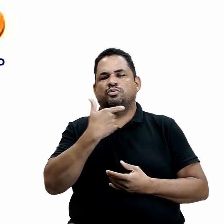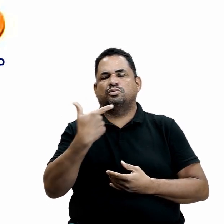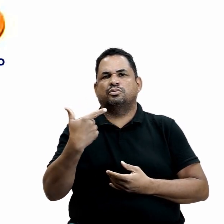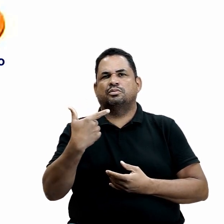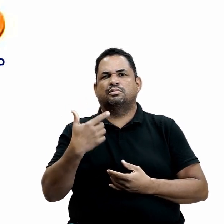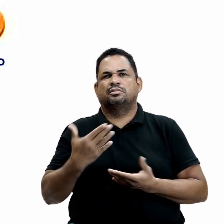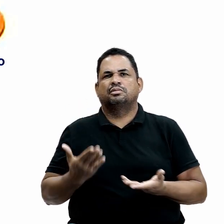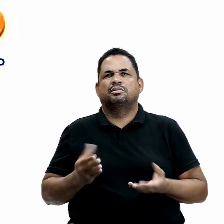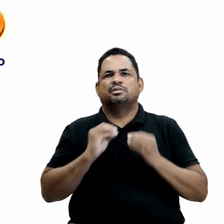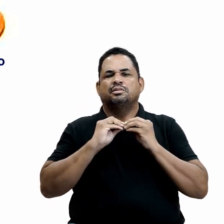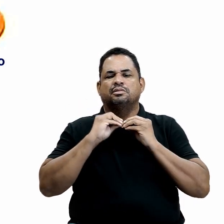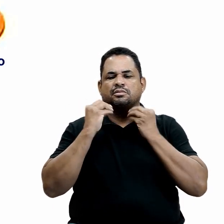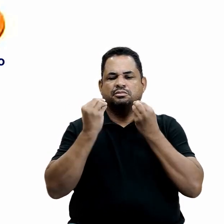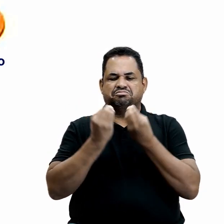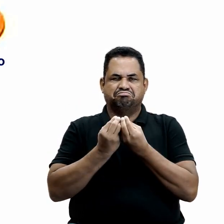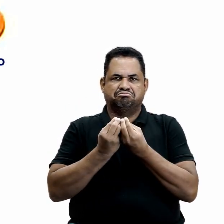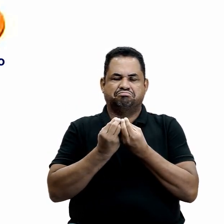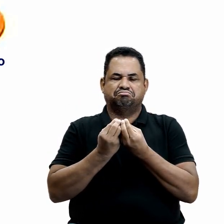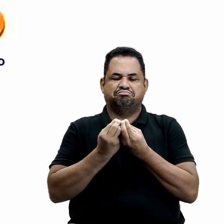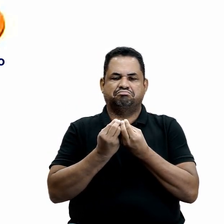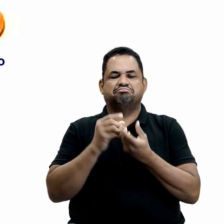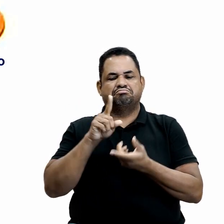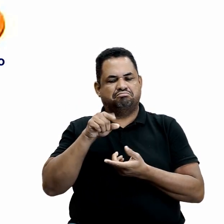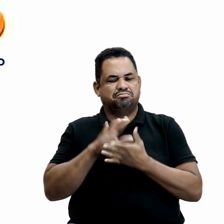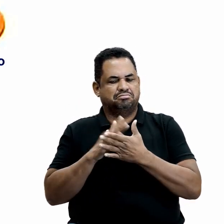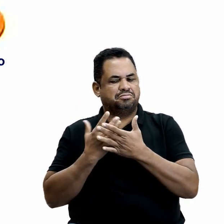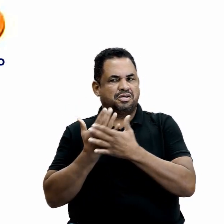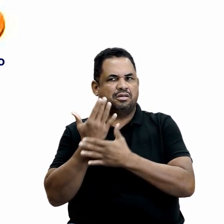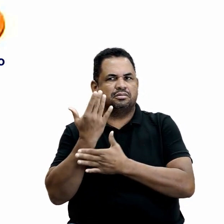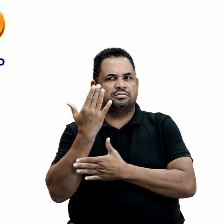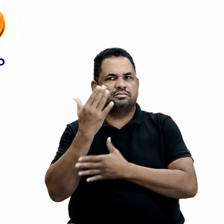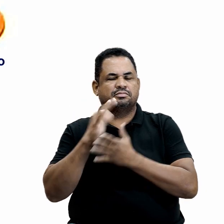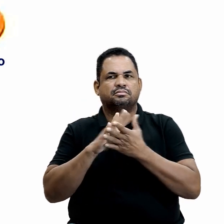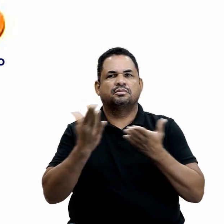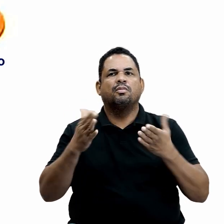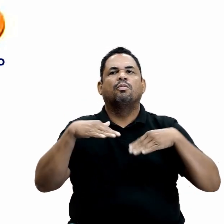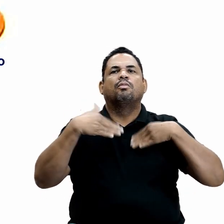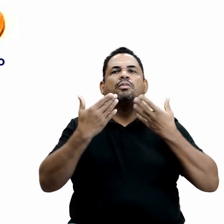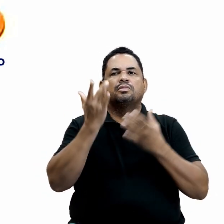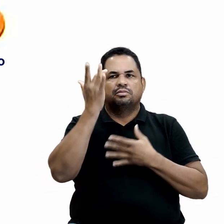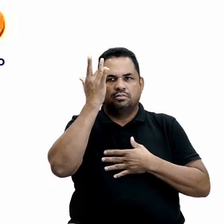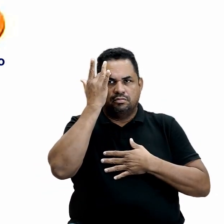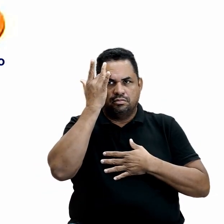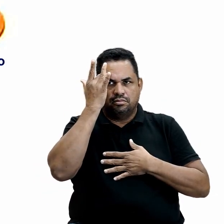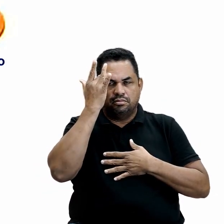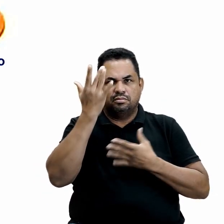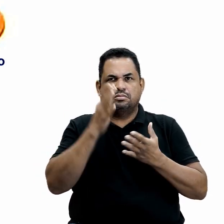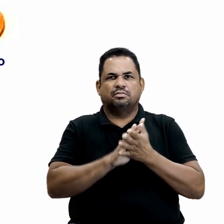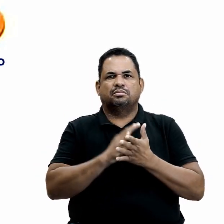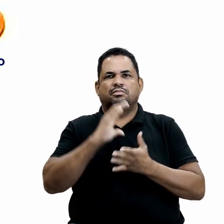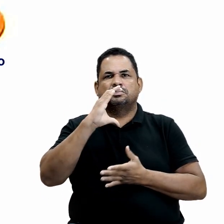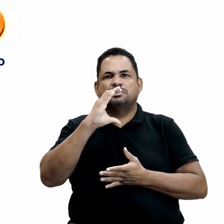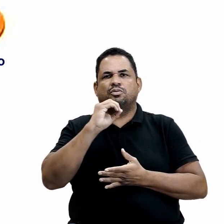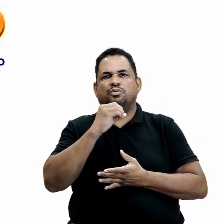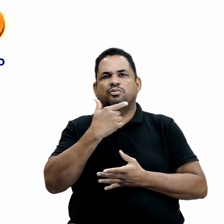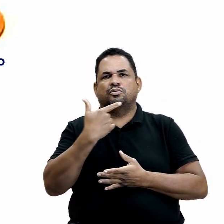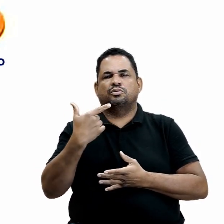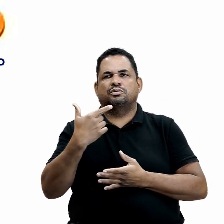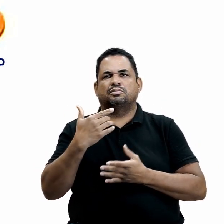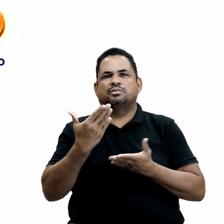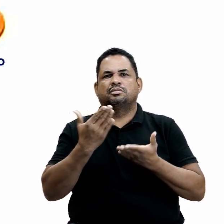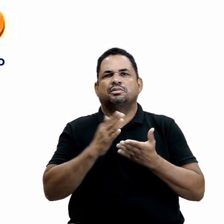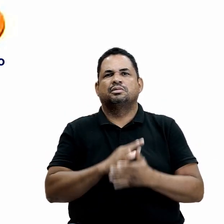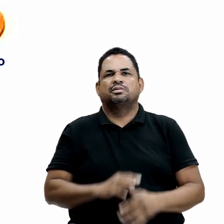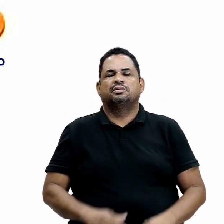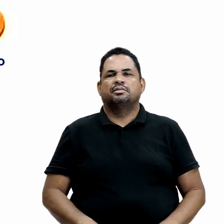uma substância, não é? Na forma gasosa. Então, qual é a fórmula do gás carbônico? CO2. 1